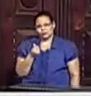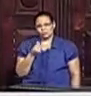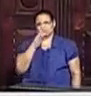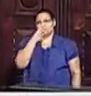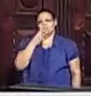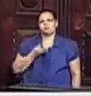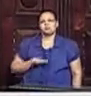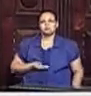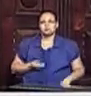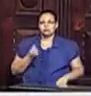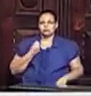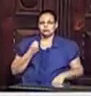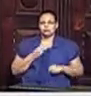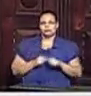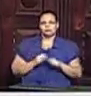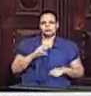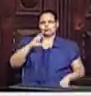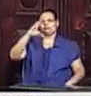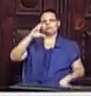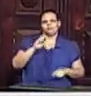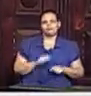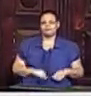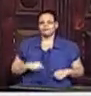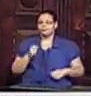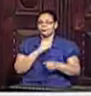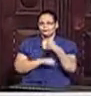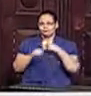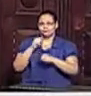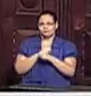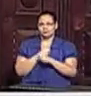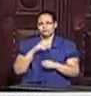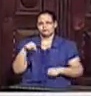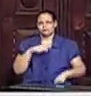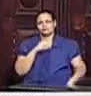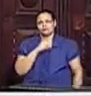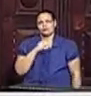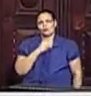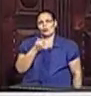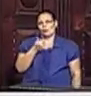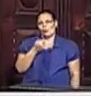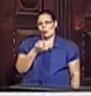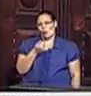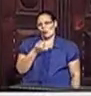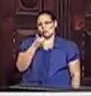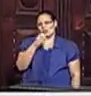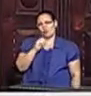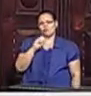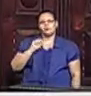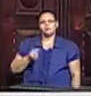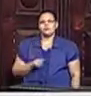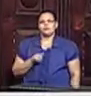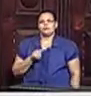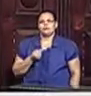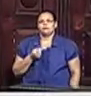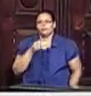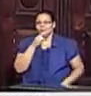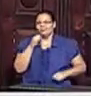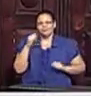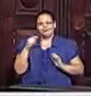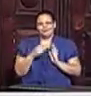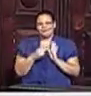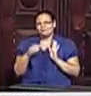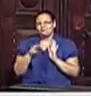números crescem exponencialmente. No ano passado tivemos quase 10 mil registros de roubo de